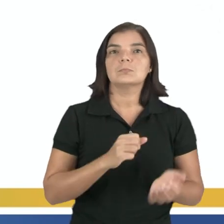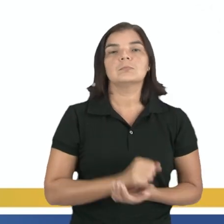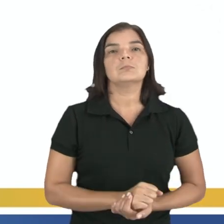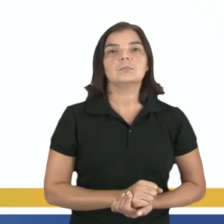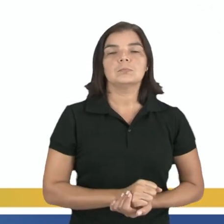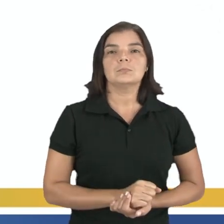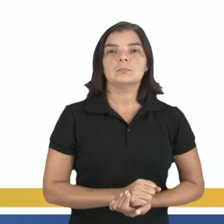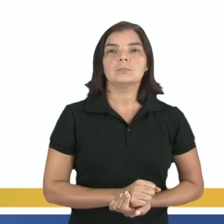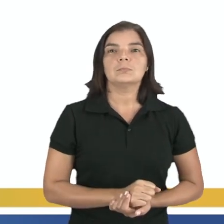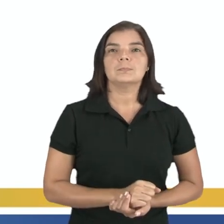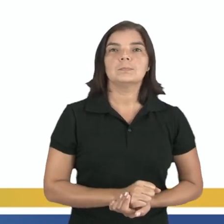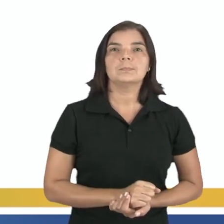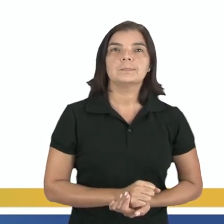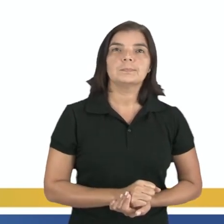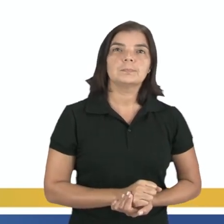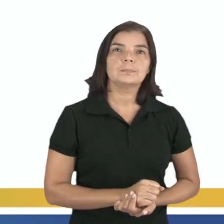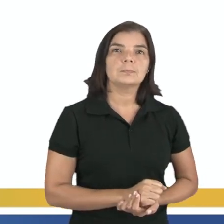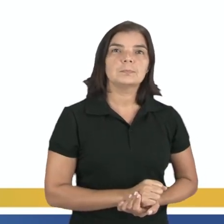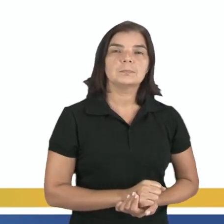número ímpar.